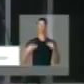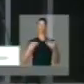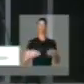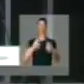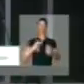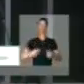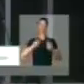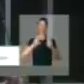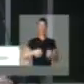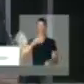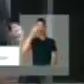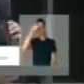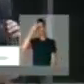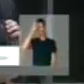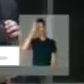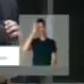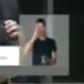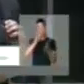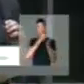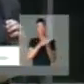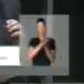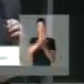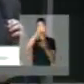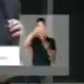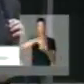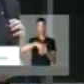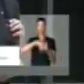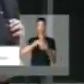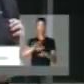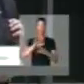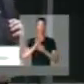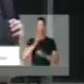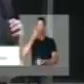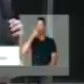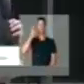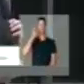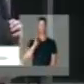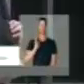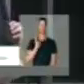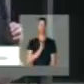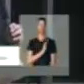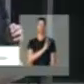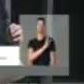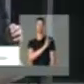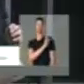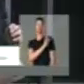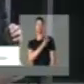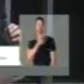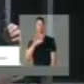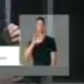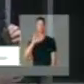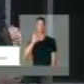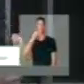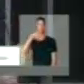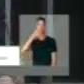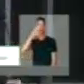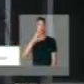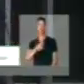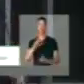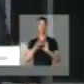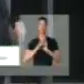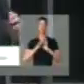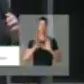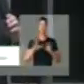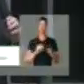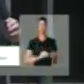Agricultura enviaram um voto que foi acatado ontem pelo Comitê Técnico da Camex para autorizar